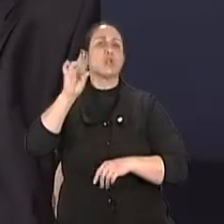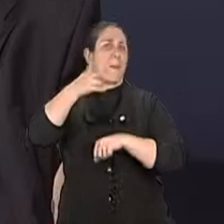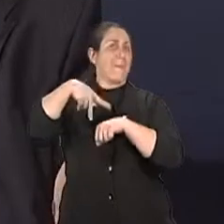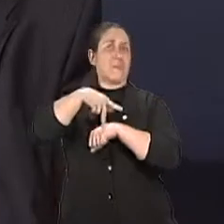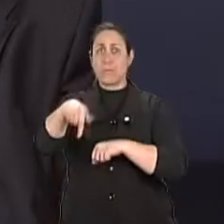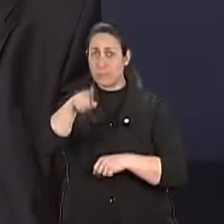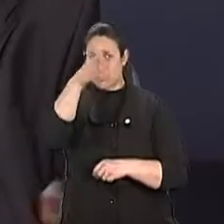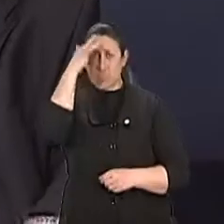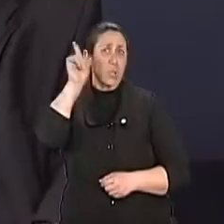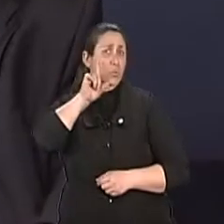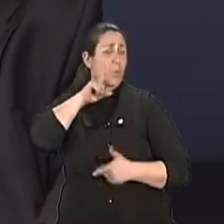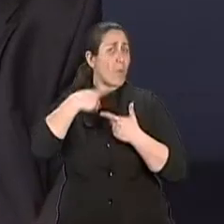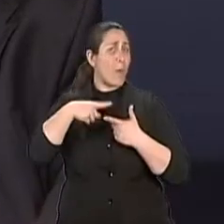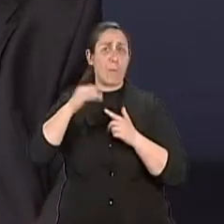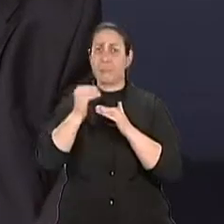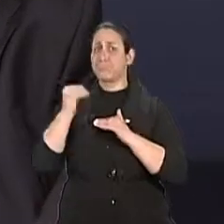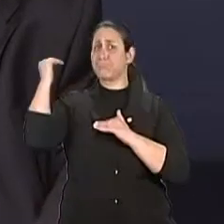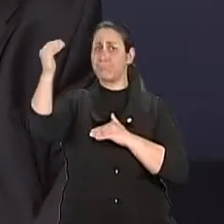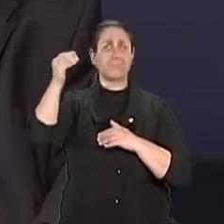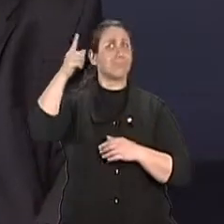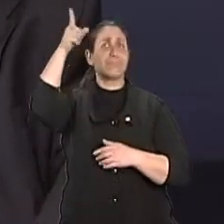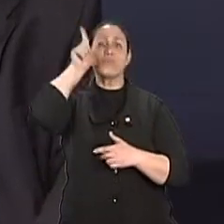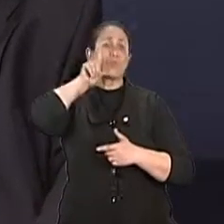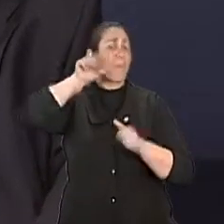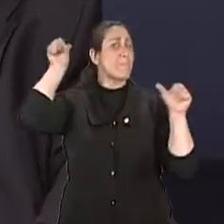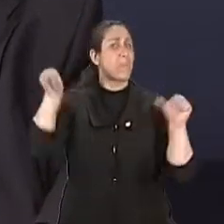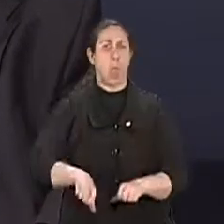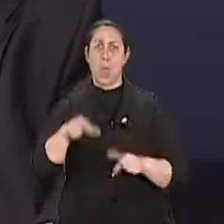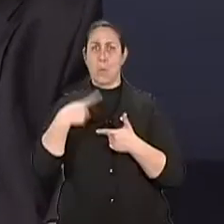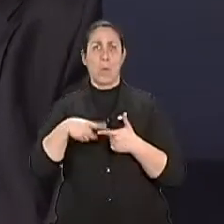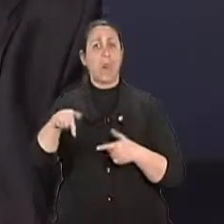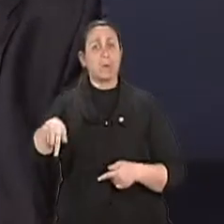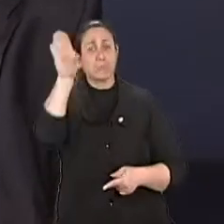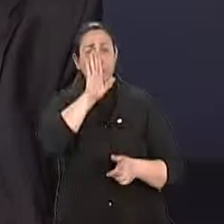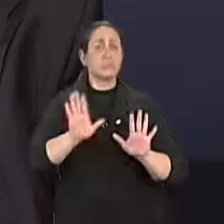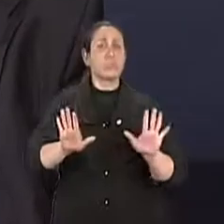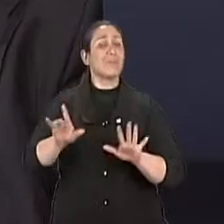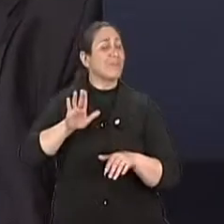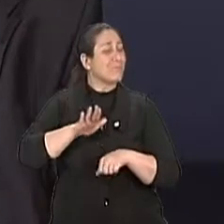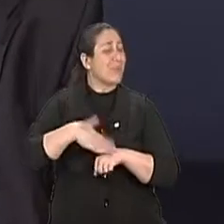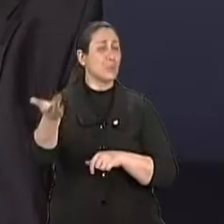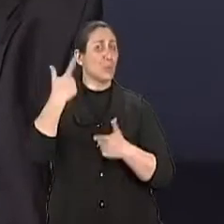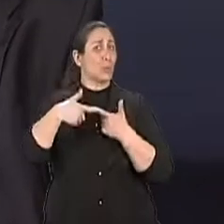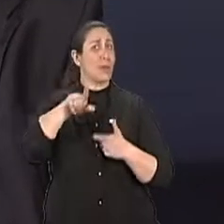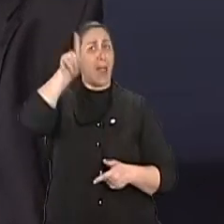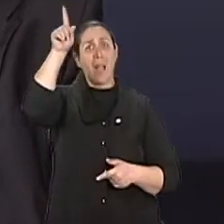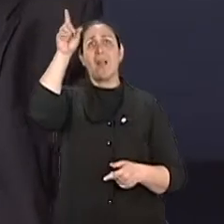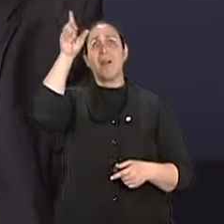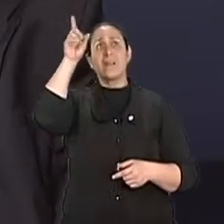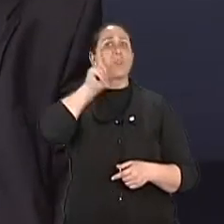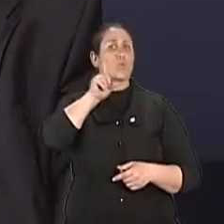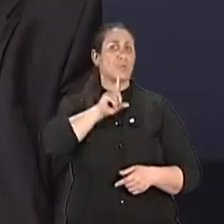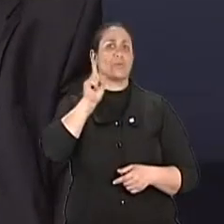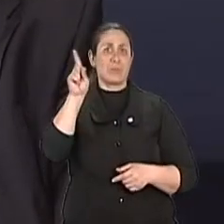Unidos tem muito mais problema de obesidade. Que estão se preocupando mais agora, né? Agora. Agora tem programas. Só que a gente tem muita